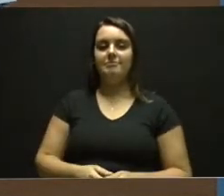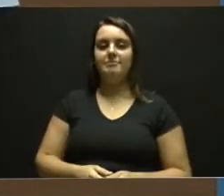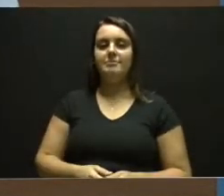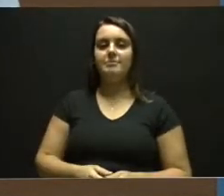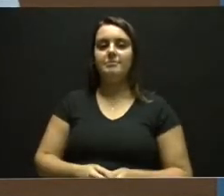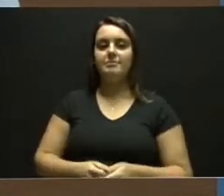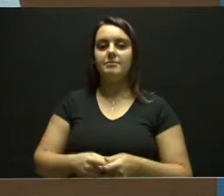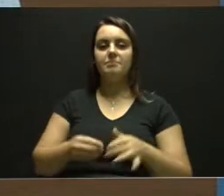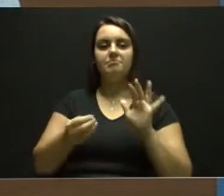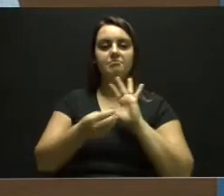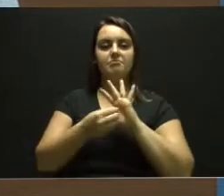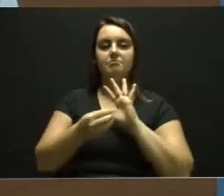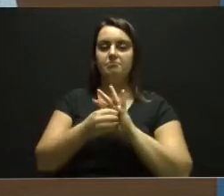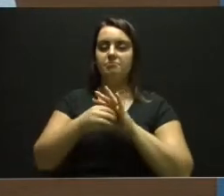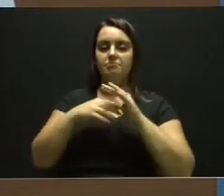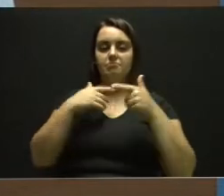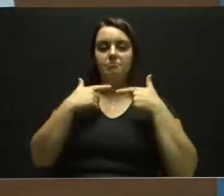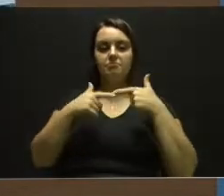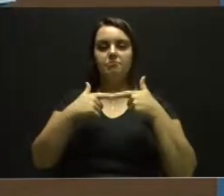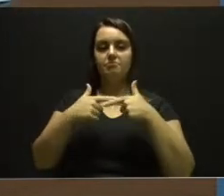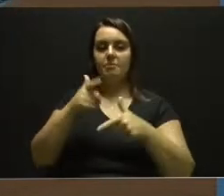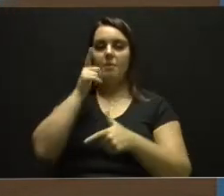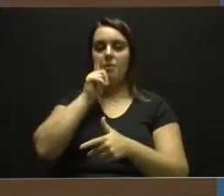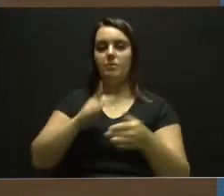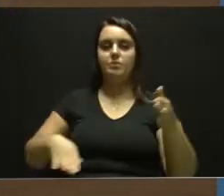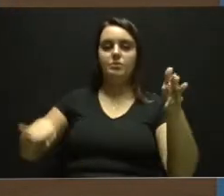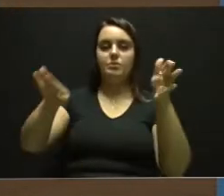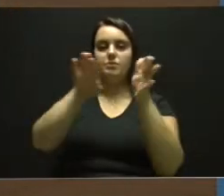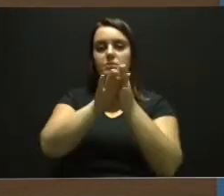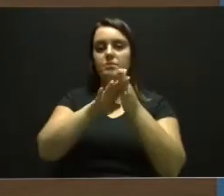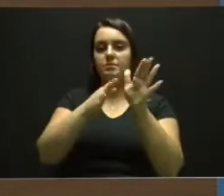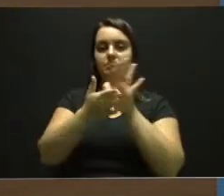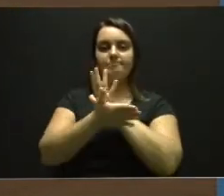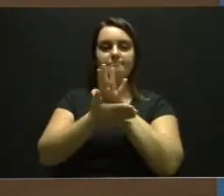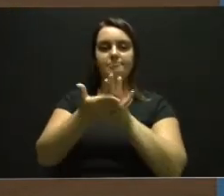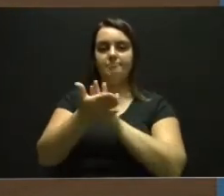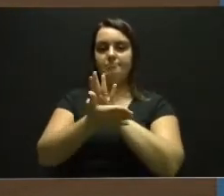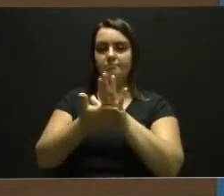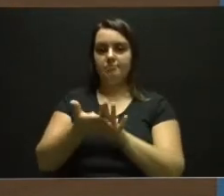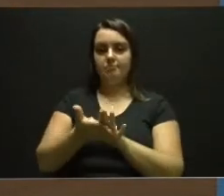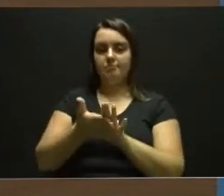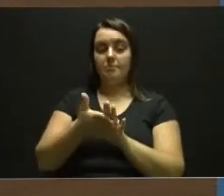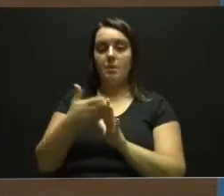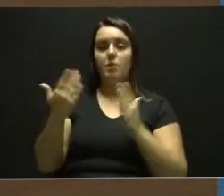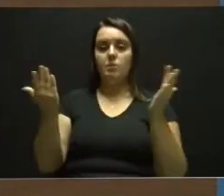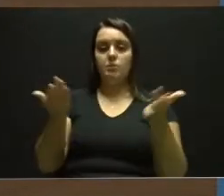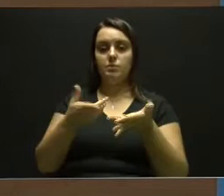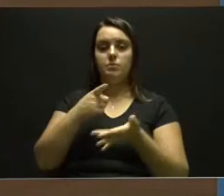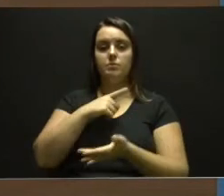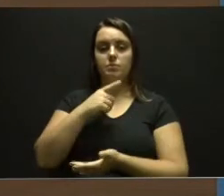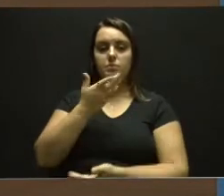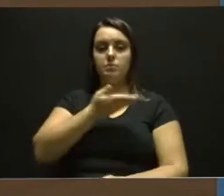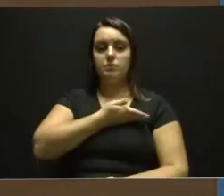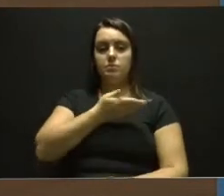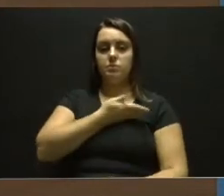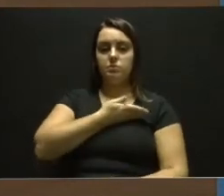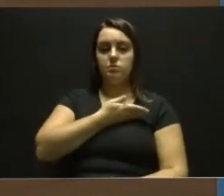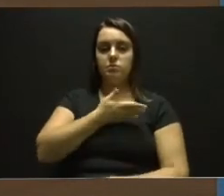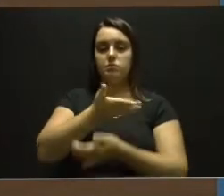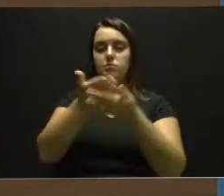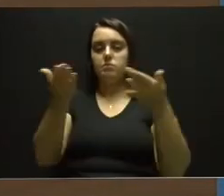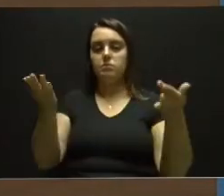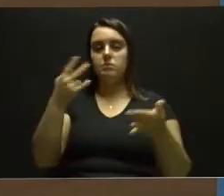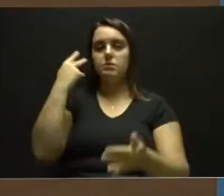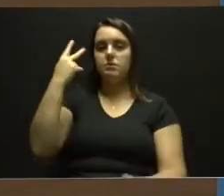sem luta você não chega a lugar nenhum se á hoje nós temo que amigos coxim o alemão